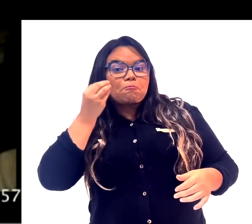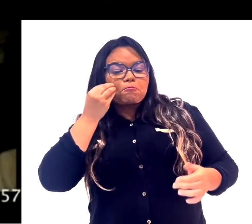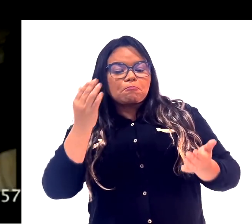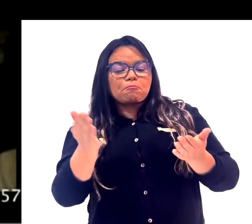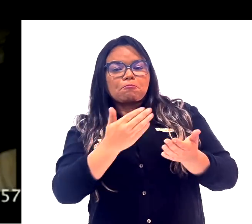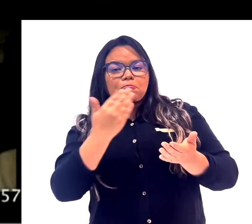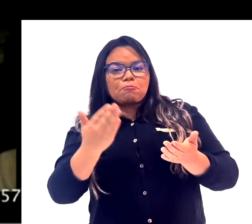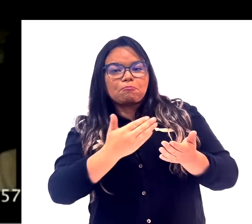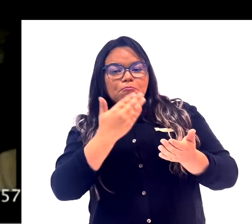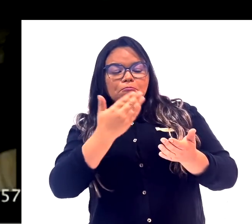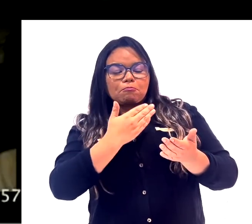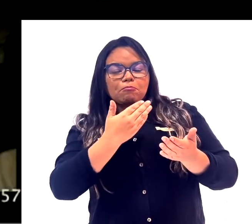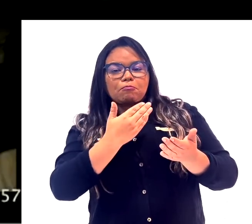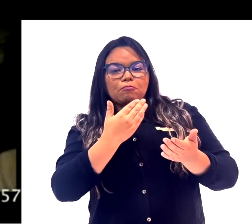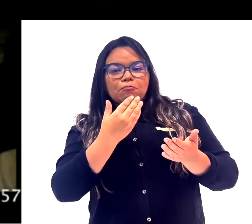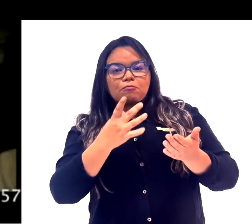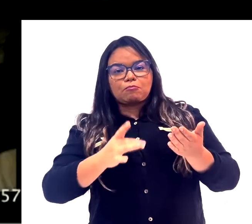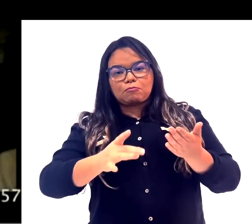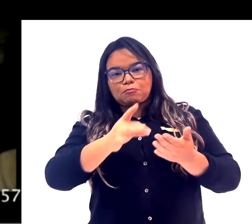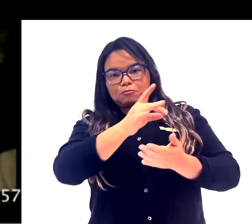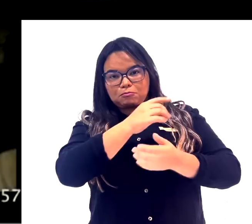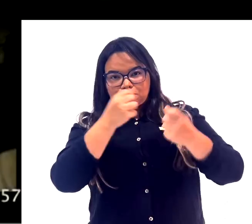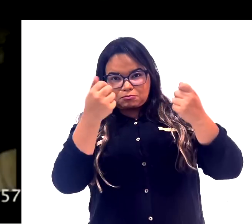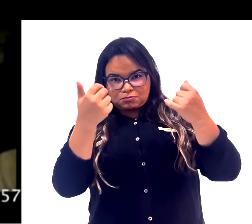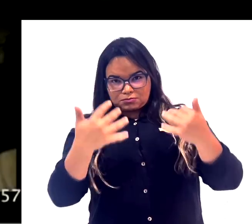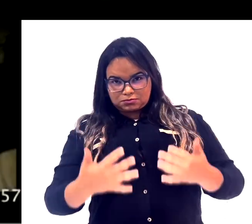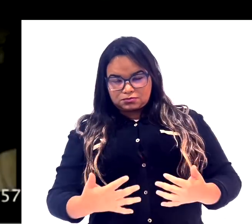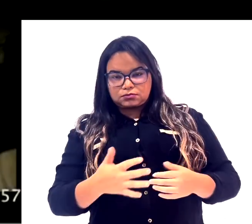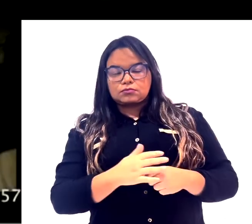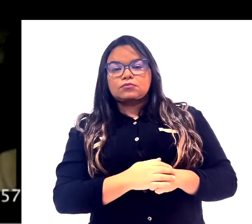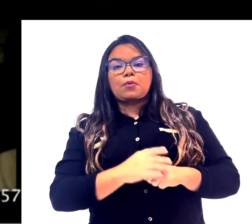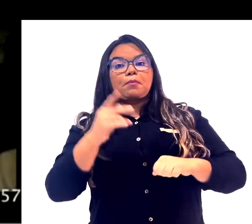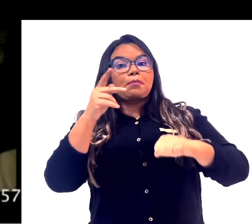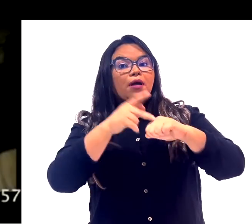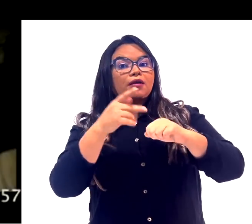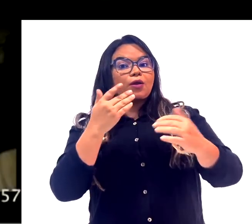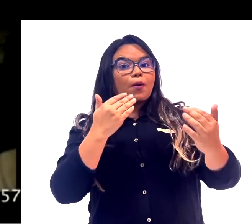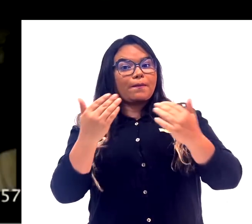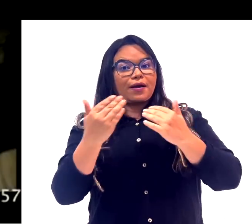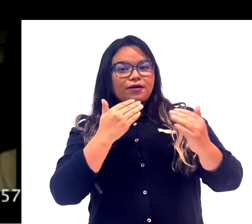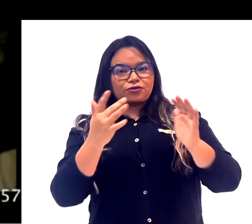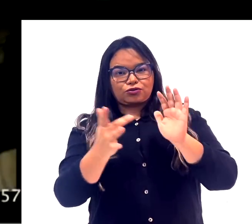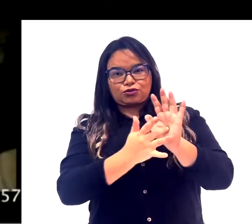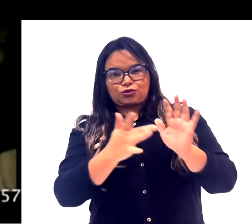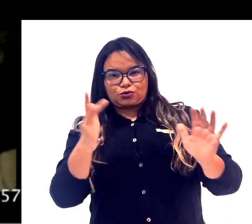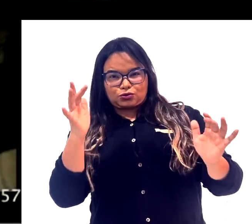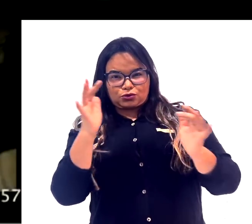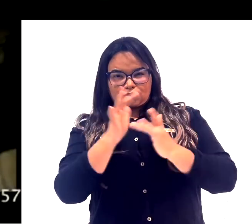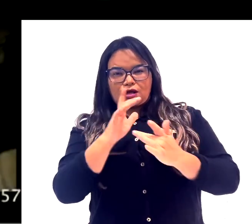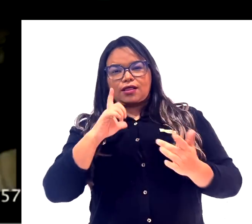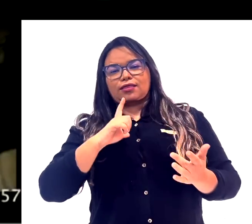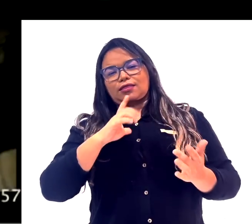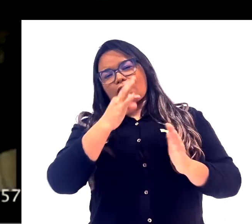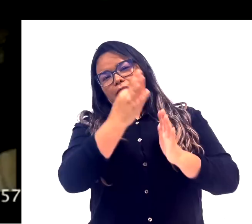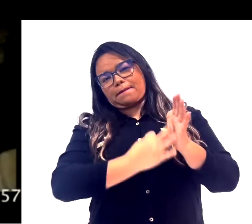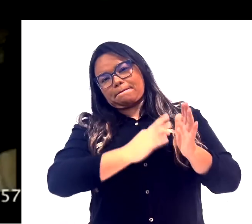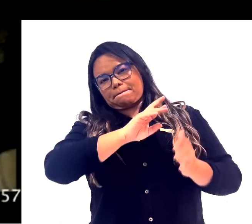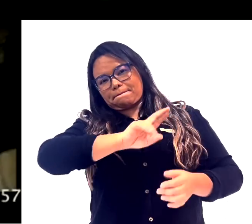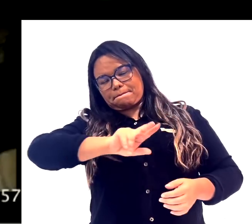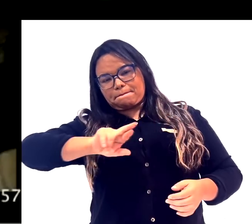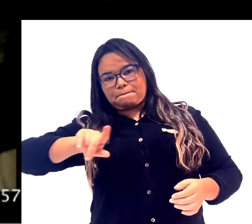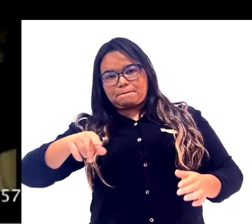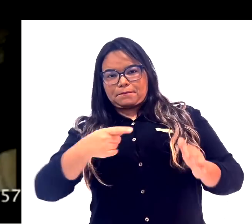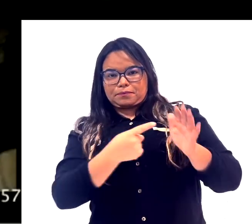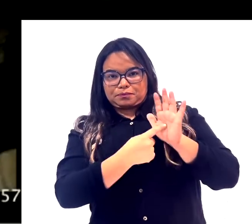nós mesmos essas definições. E também, é claro, a rocha, que é Jesus. Há muitos textos